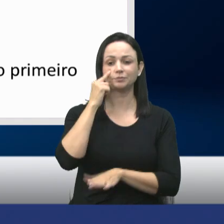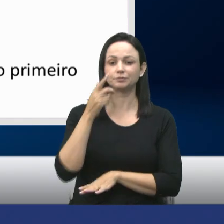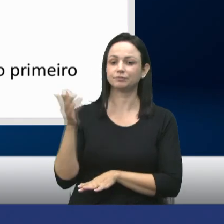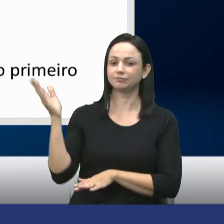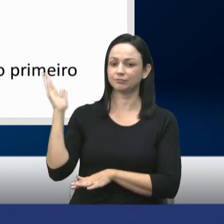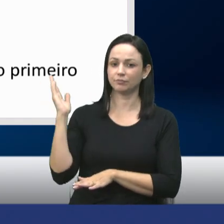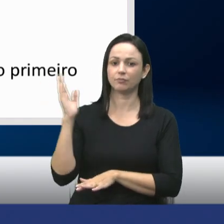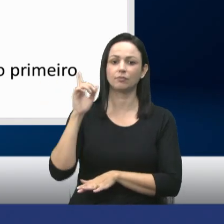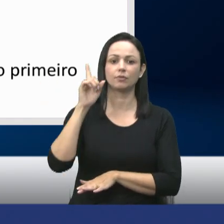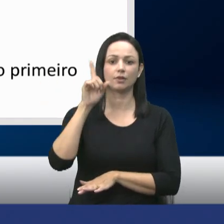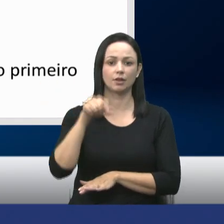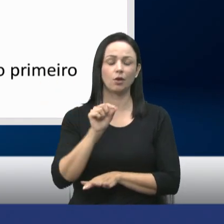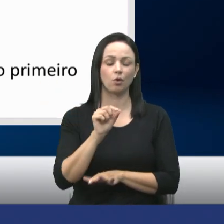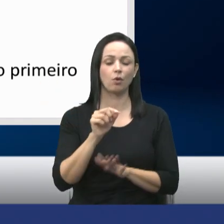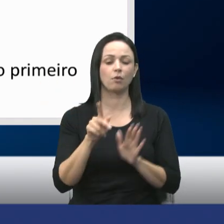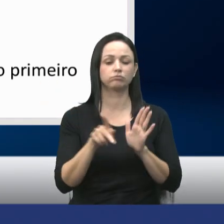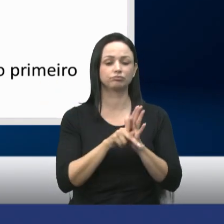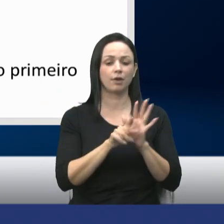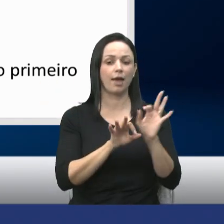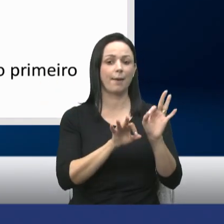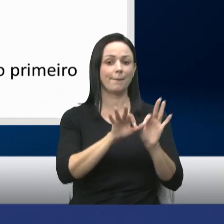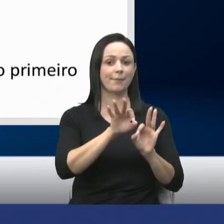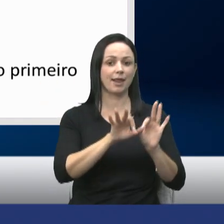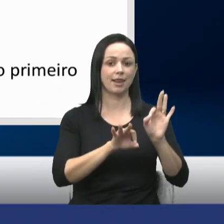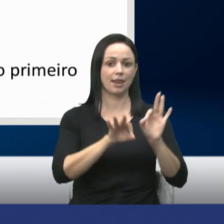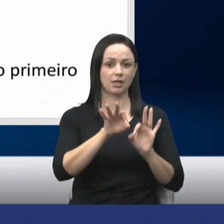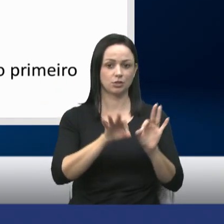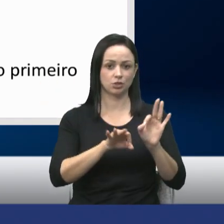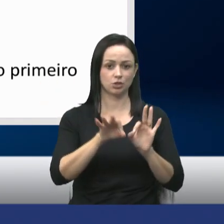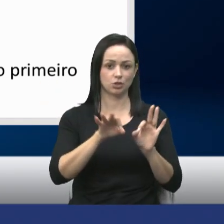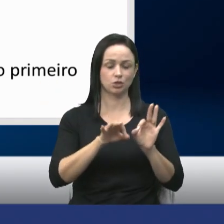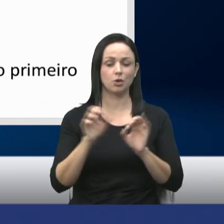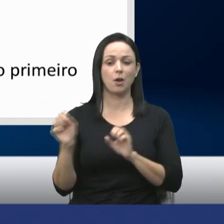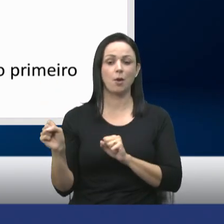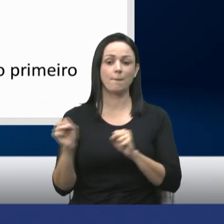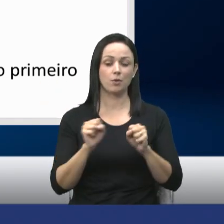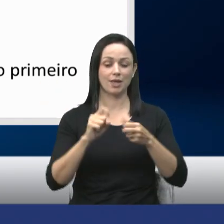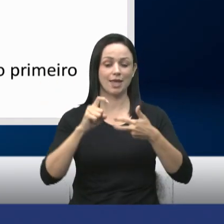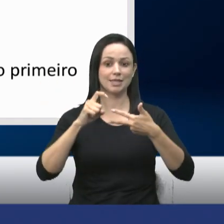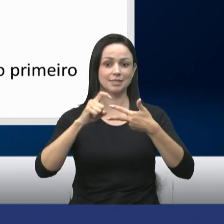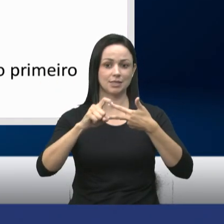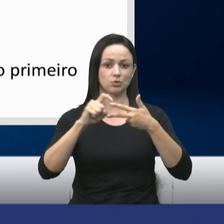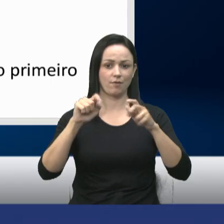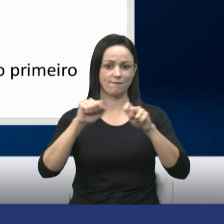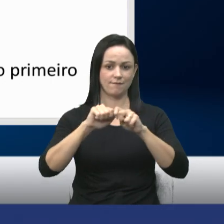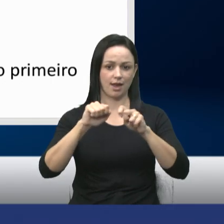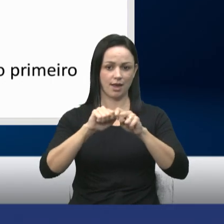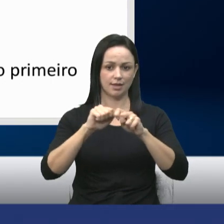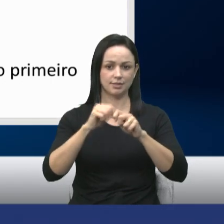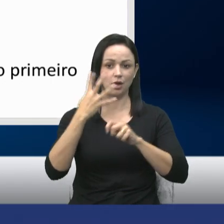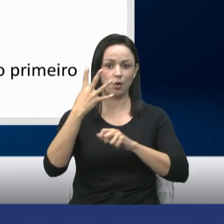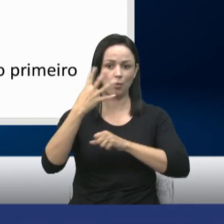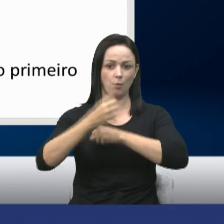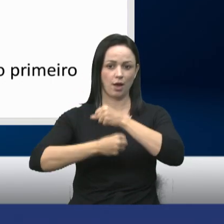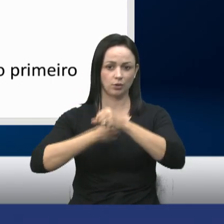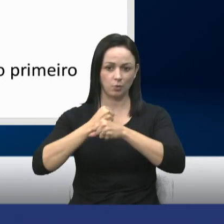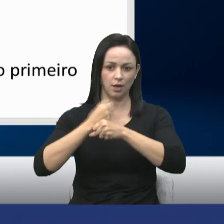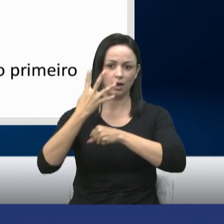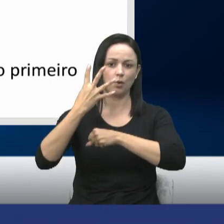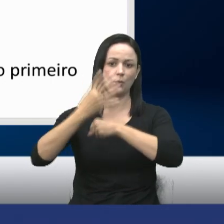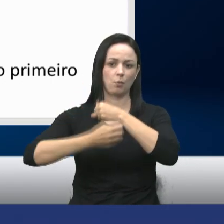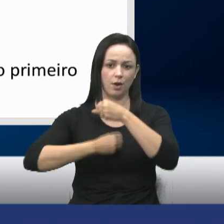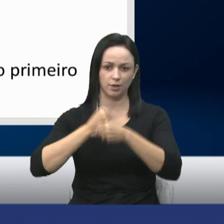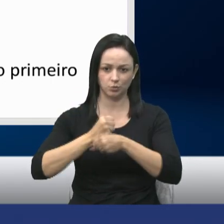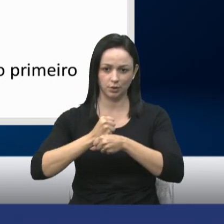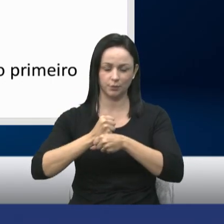uma peça de planejamento que ela é elaborada pelo Poder Executivo a cada 4 anos.